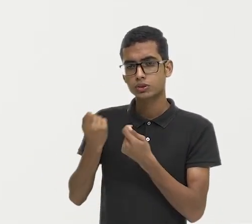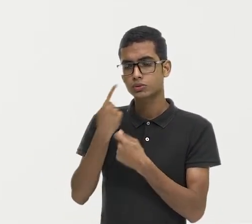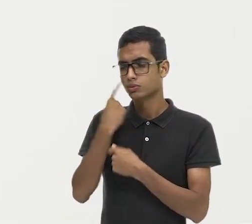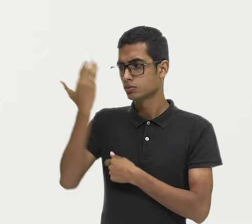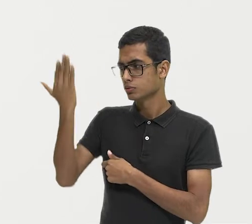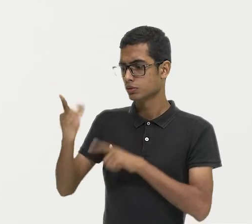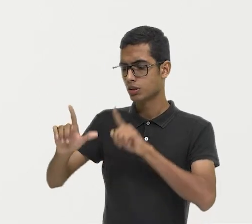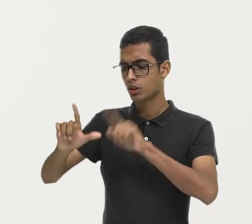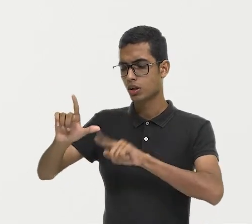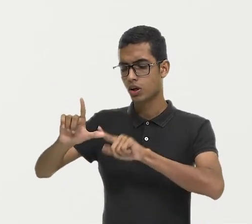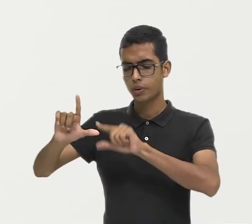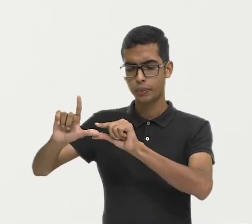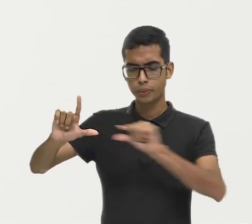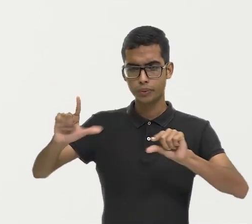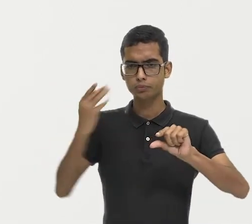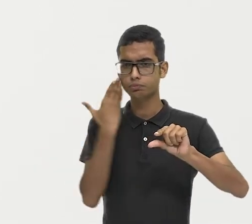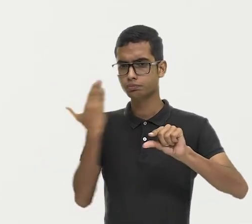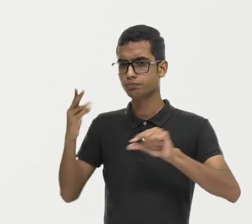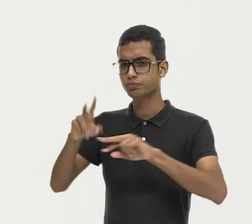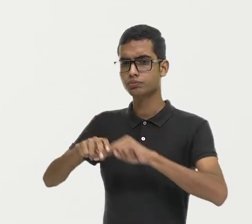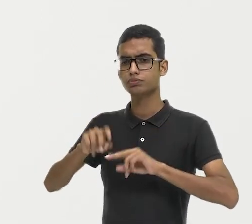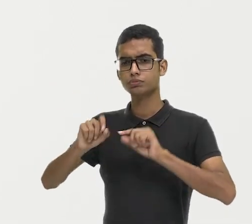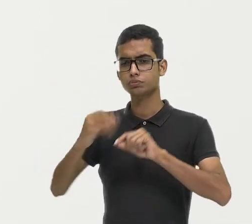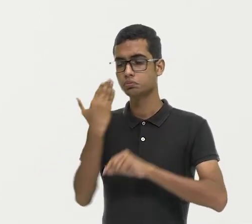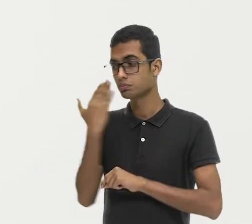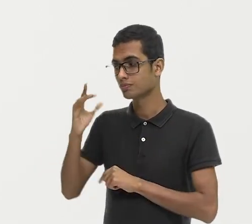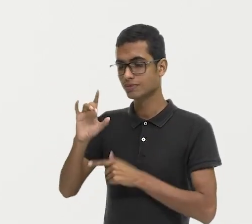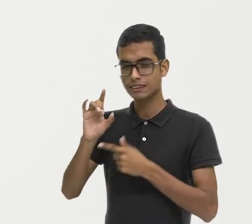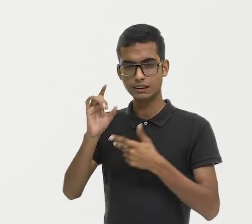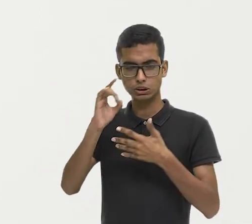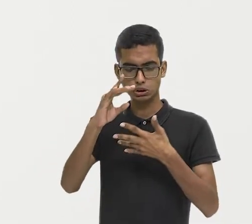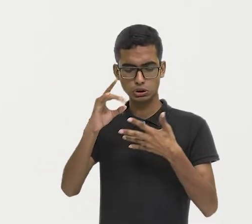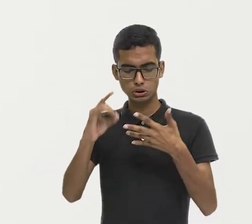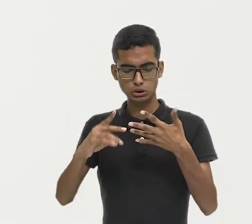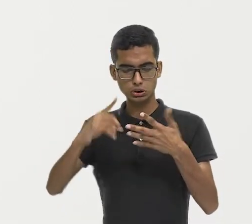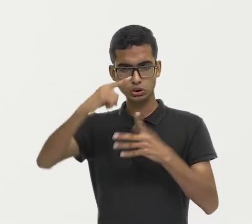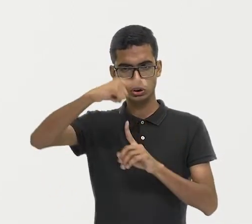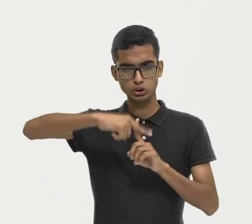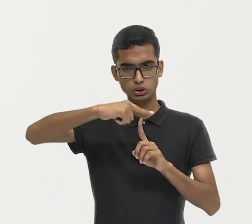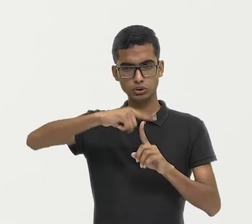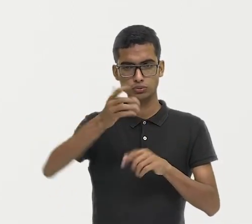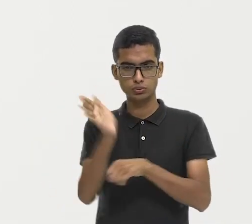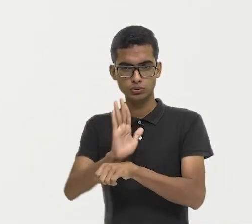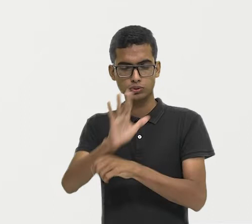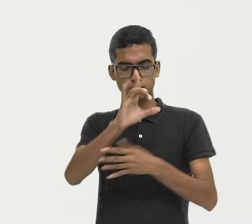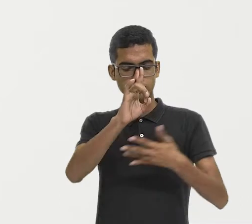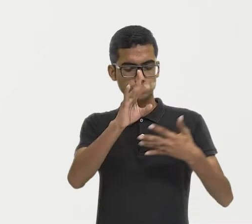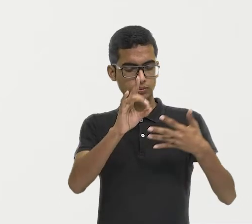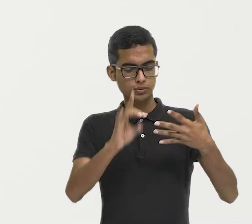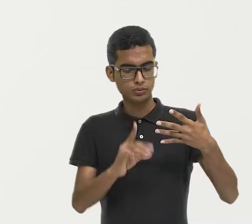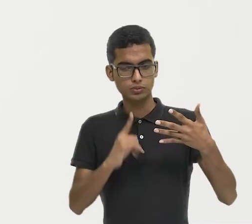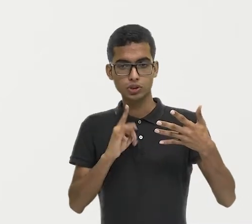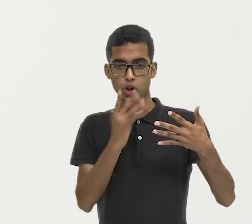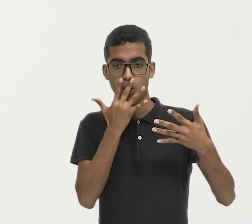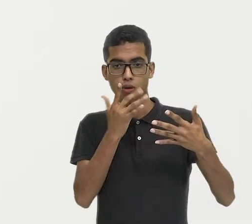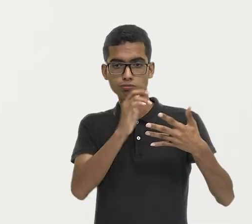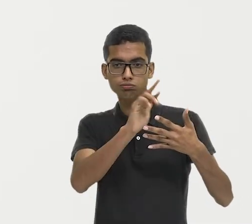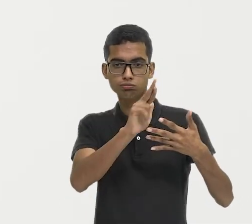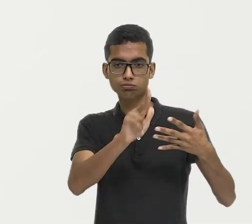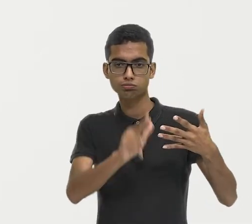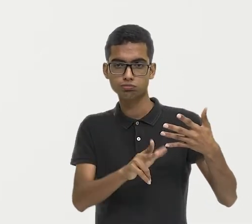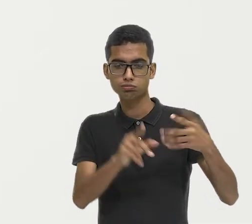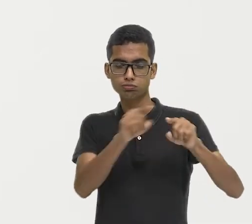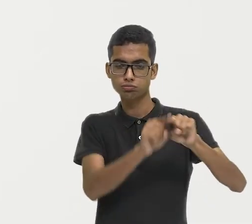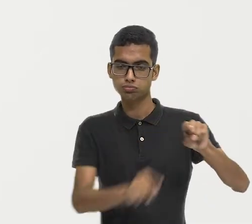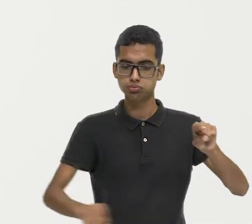tenha essa legenda. Por quê? Porque cada filme, cada tipo de filme, aliás, ele vai tratar de uma cor diferente